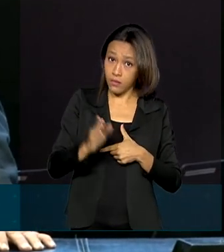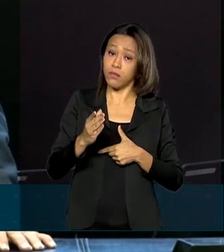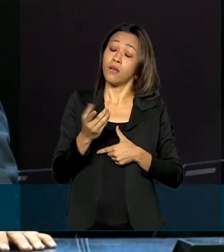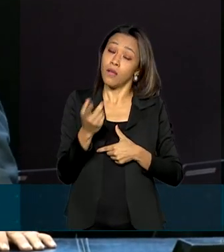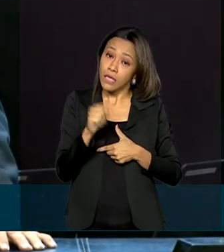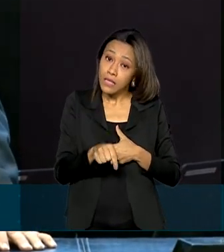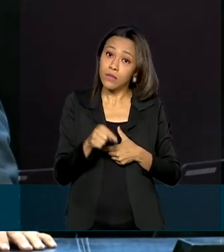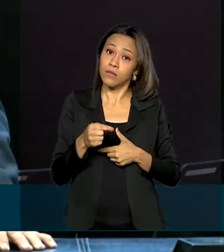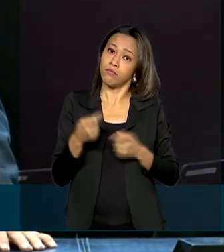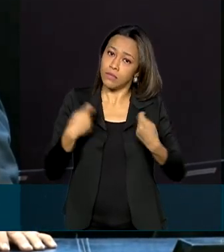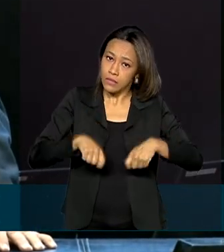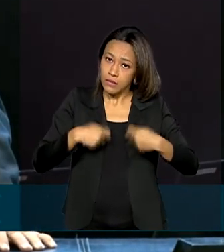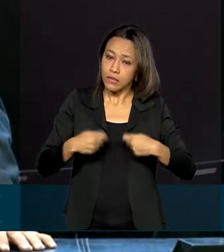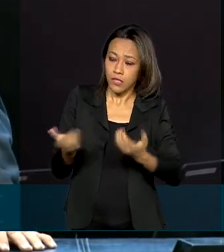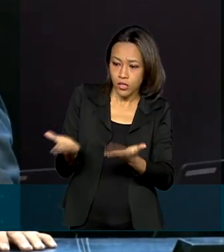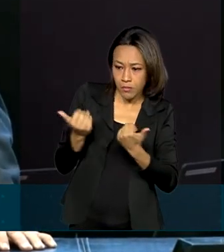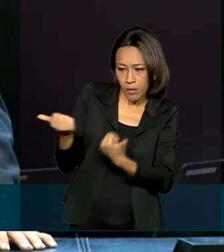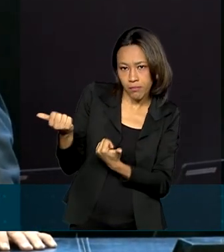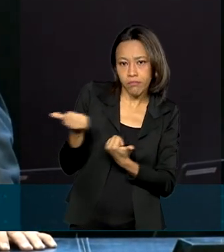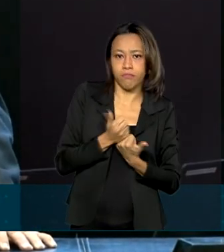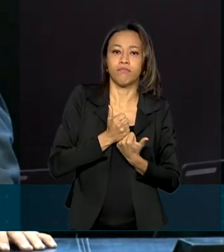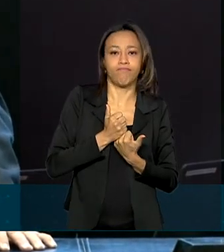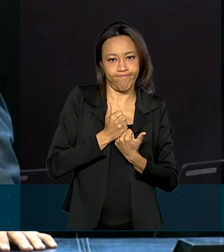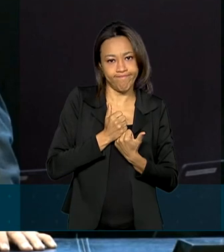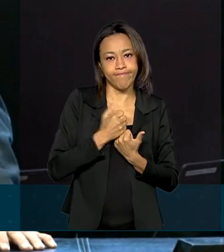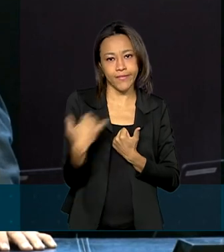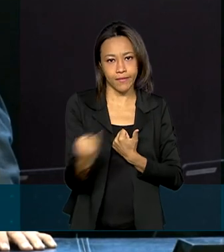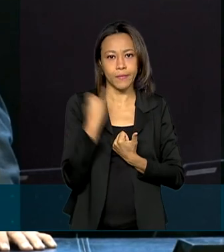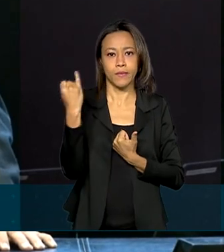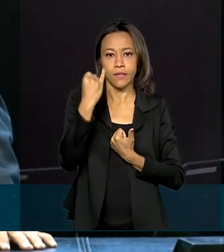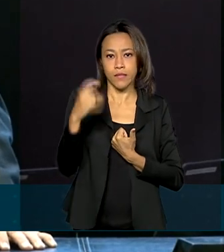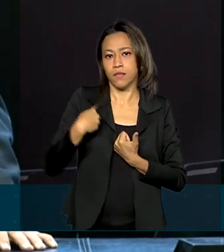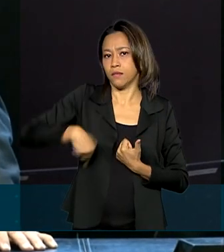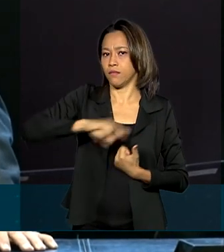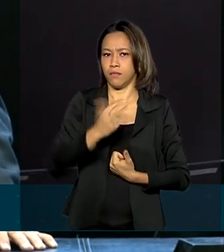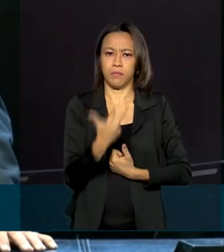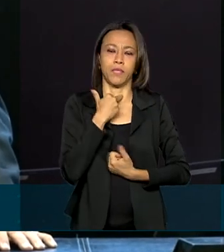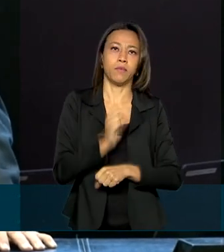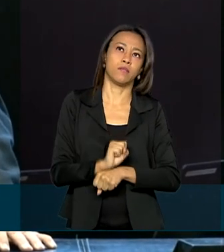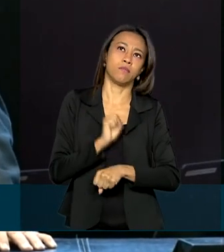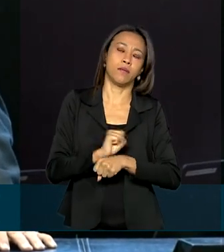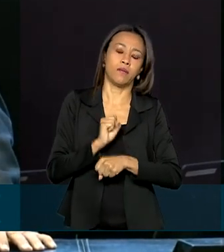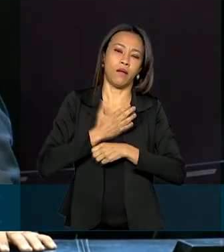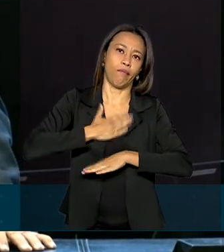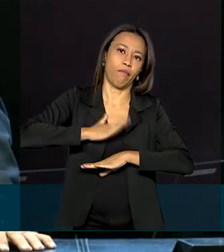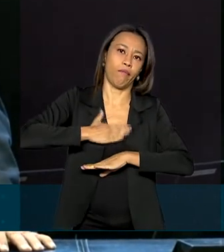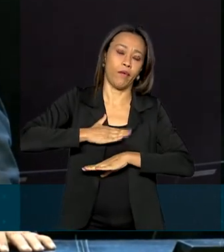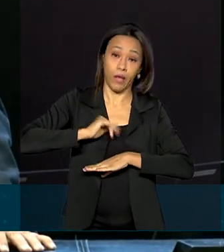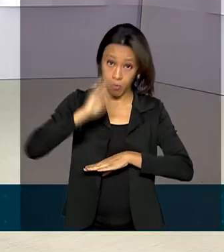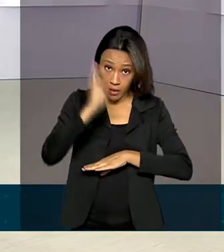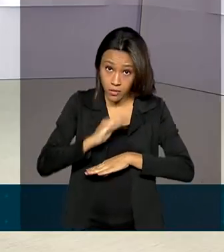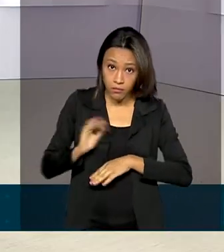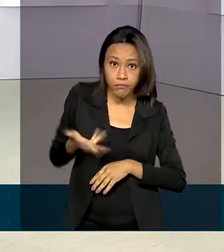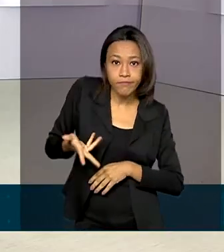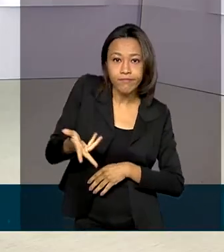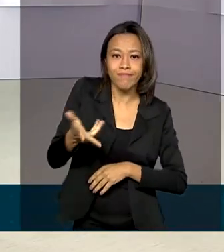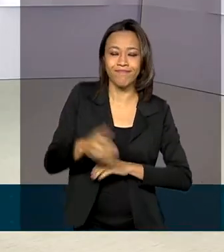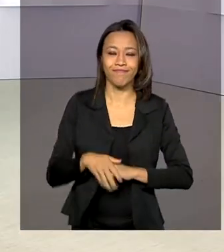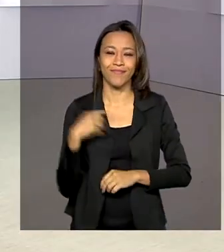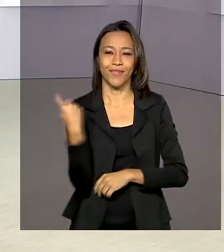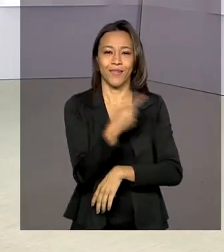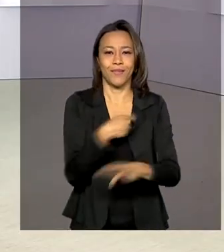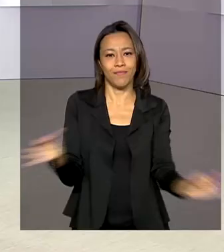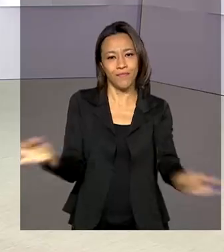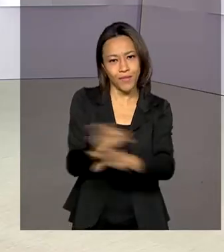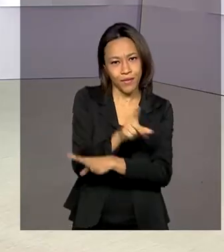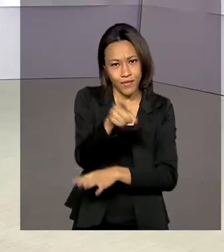imperiosa. Ela é necessária e nós não podemos mais esperar. O Brasil tem pressa. A gente fica